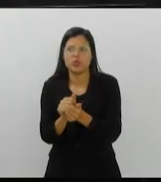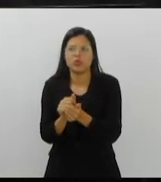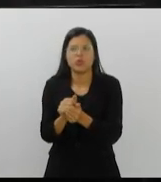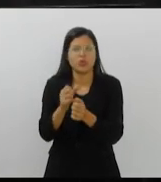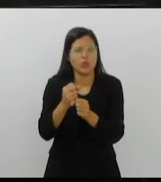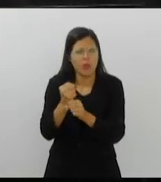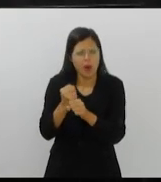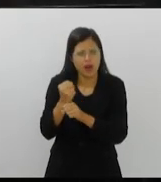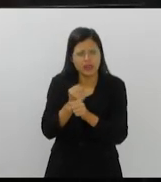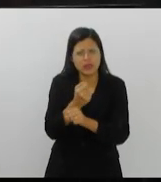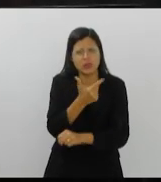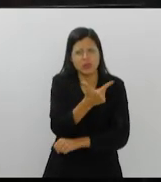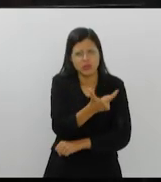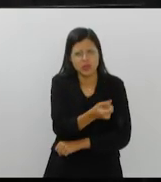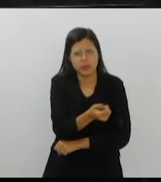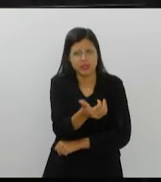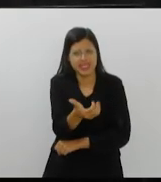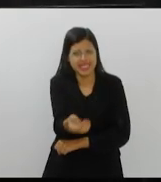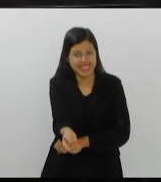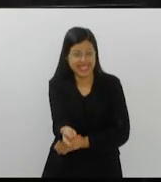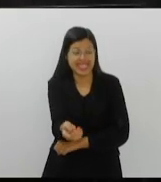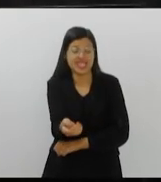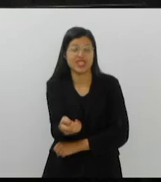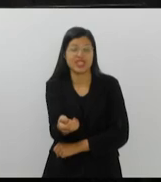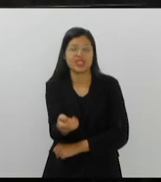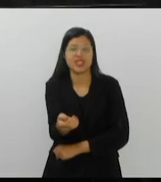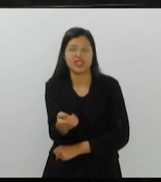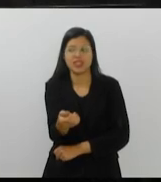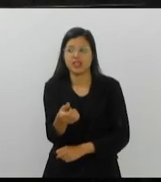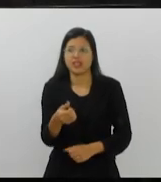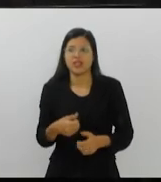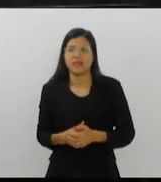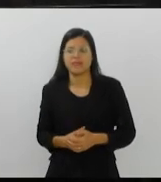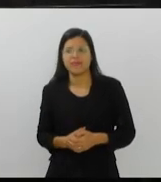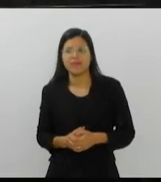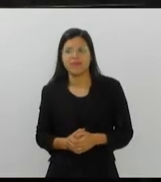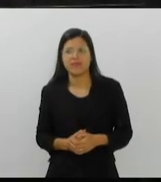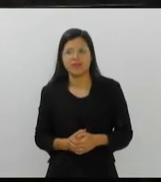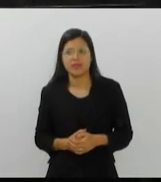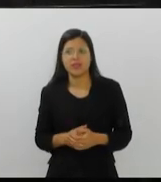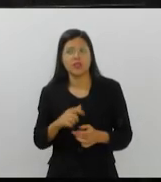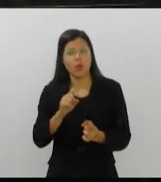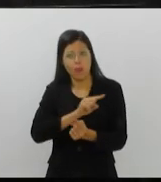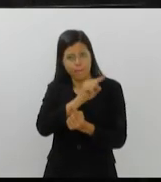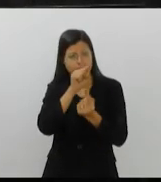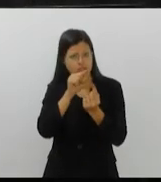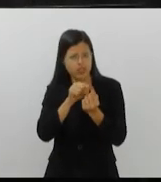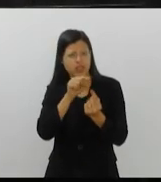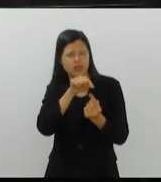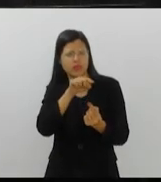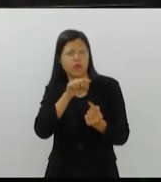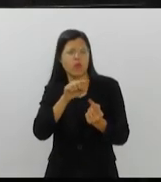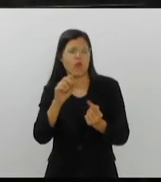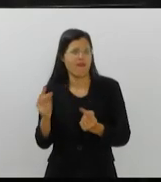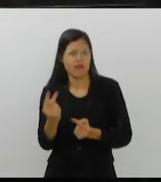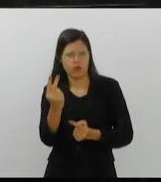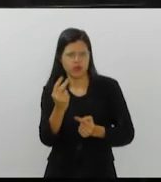2016, e sendo assim, são ideais que a senhora tem, que defende, que eu defendo